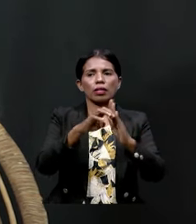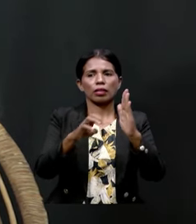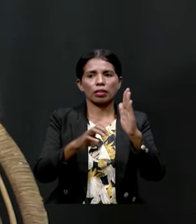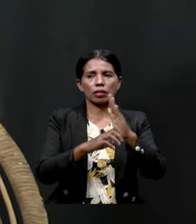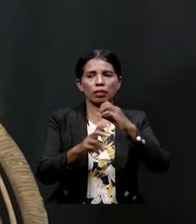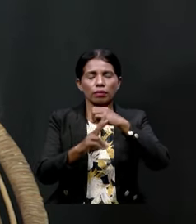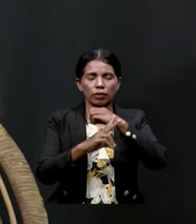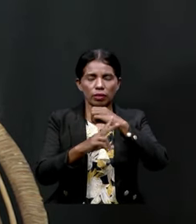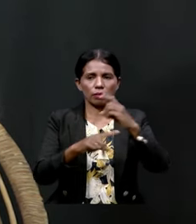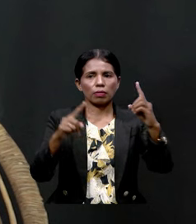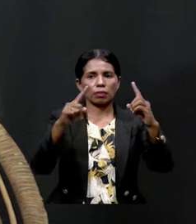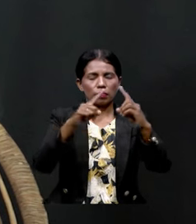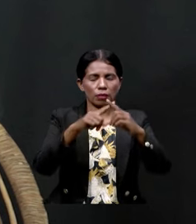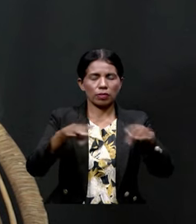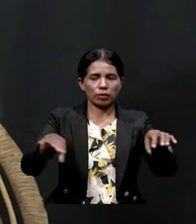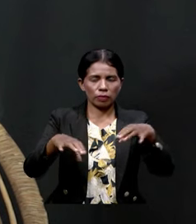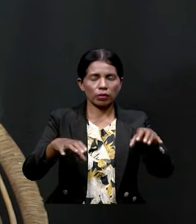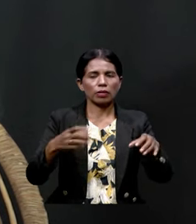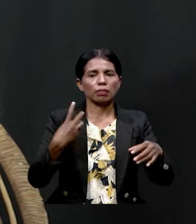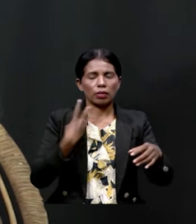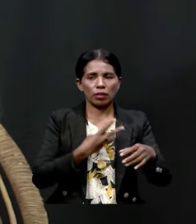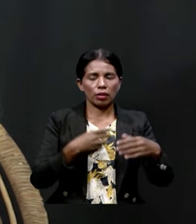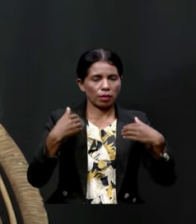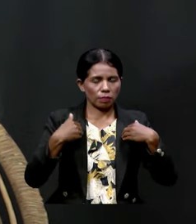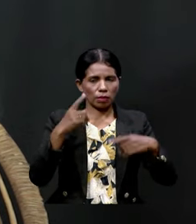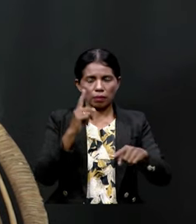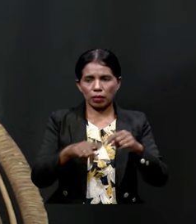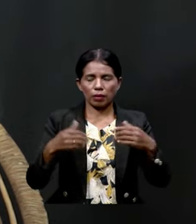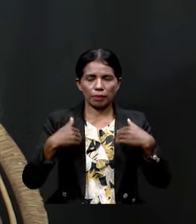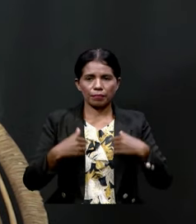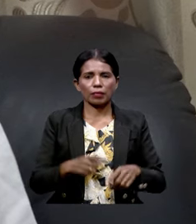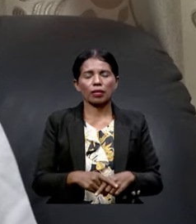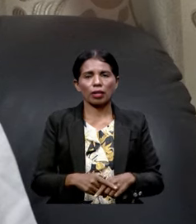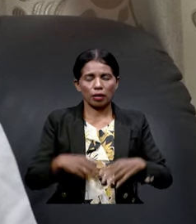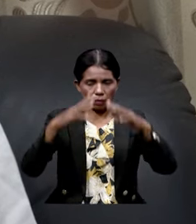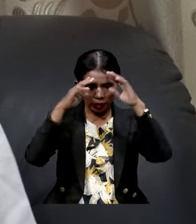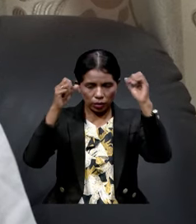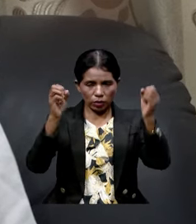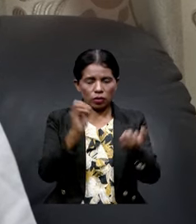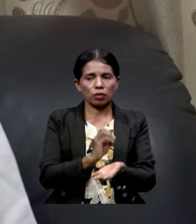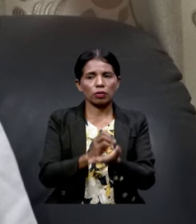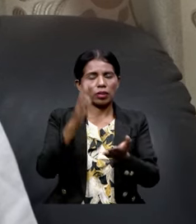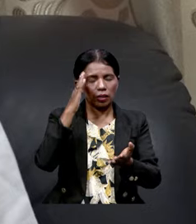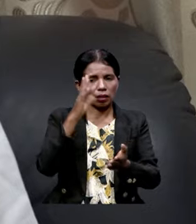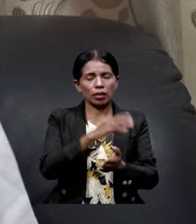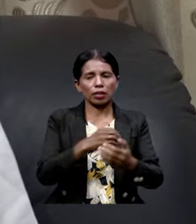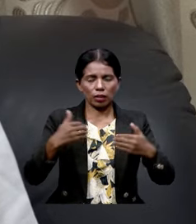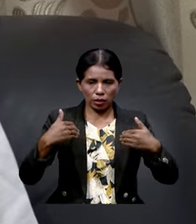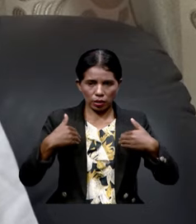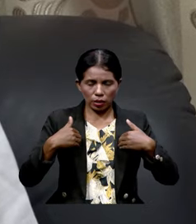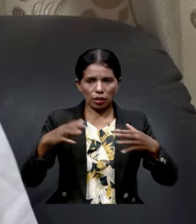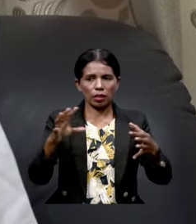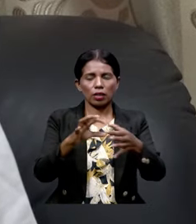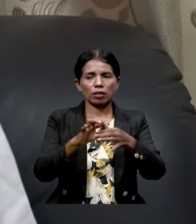vitima ba iha kontratus ira nebe meia. Ne la bela kontese tan. Hatamba preocupasaun ne presidenti Rayoa rekunyese katak iha duni